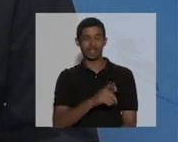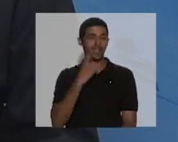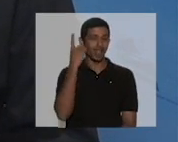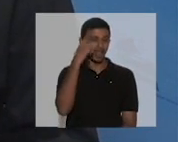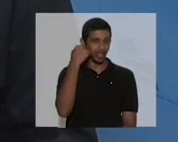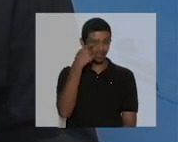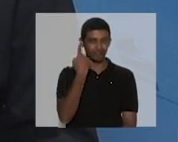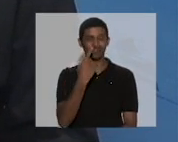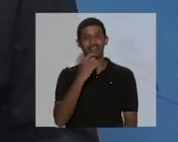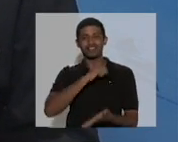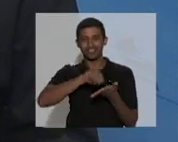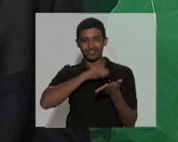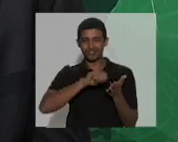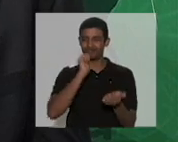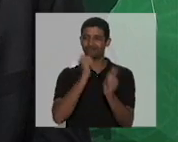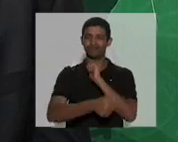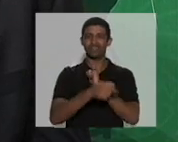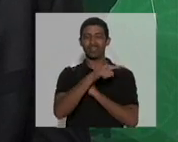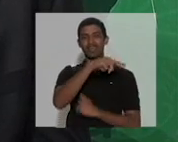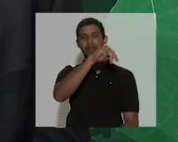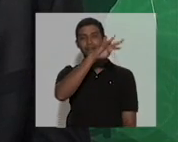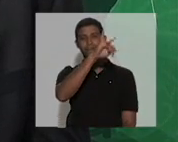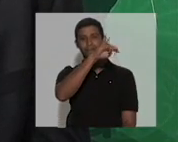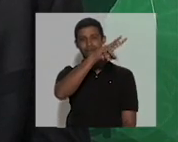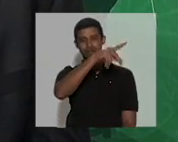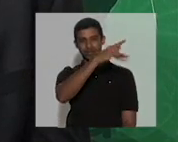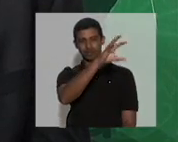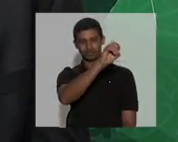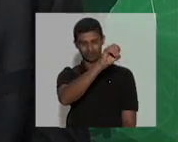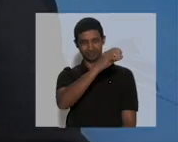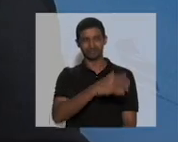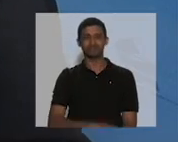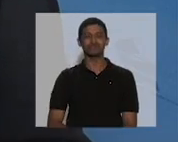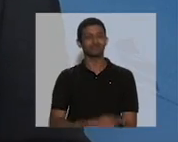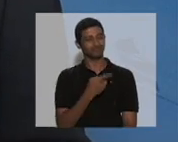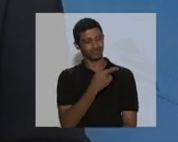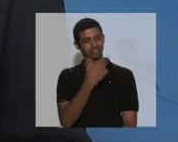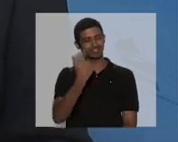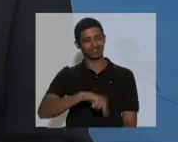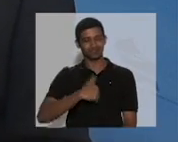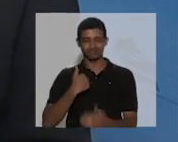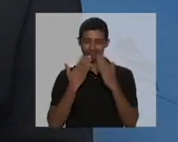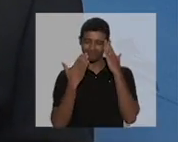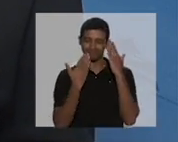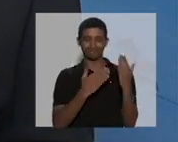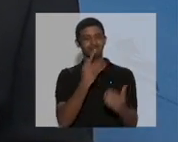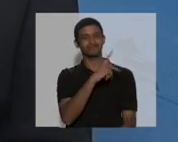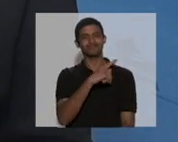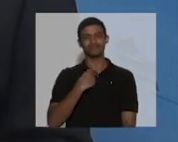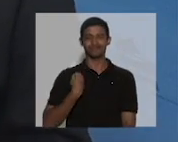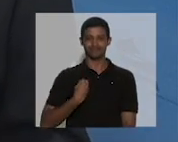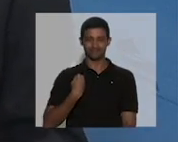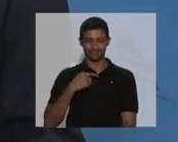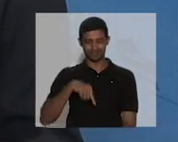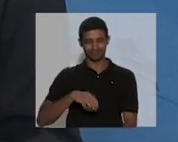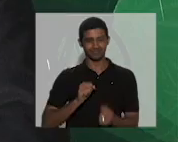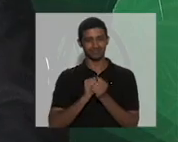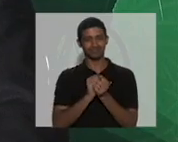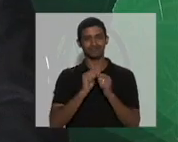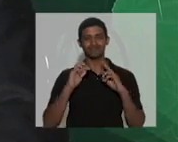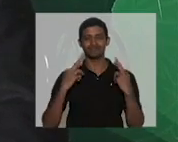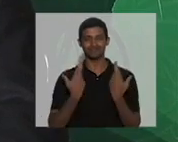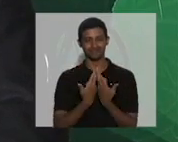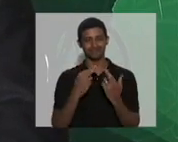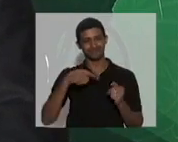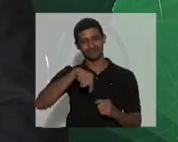advogado, escritor e desportista Martinho Neves Miranda. Martinho, mais uma vez também quero agradecer a sua presença aqui no programa.